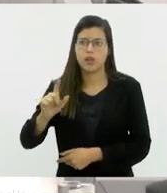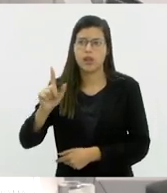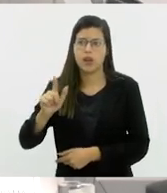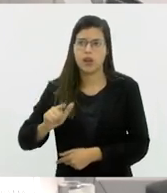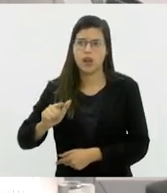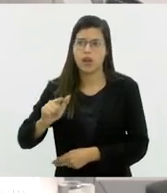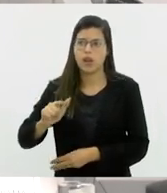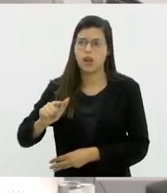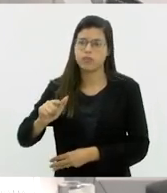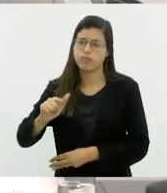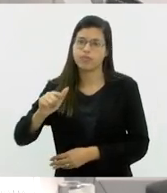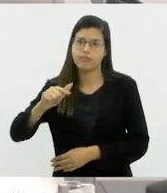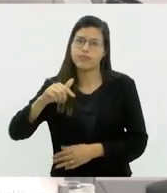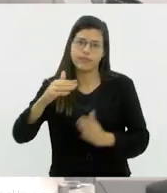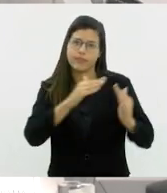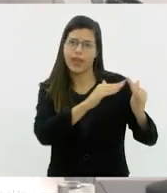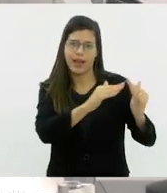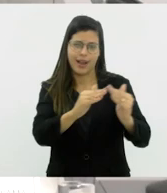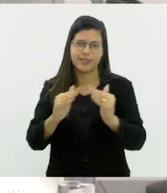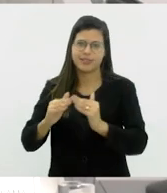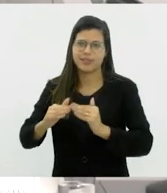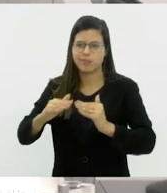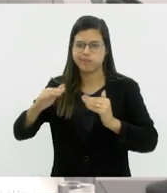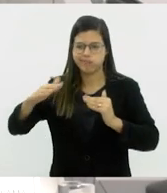passa por cima da casa de todo mundo dos bairros.